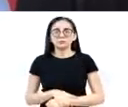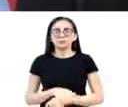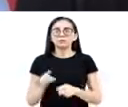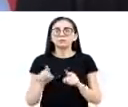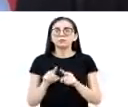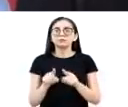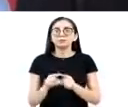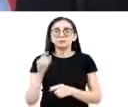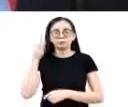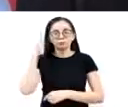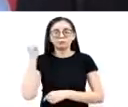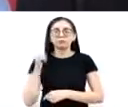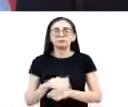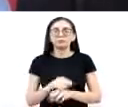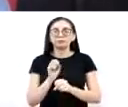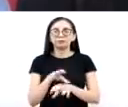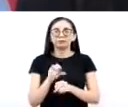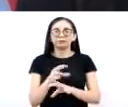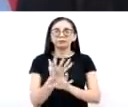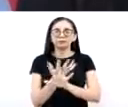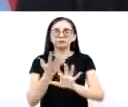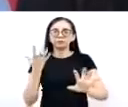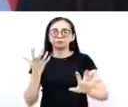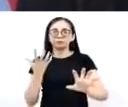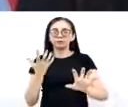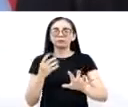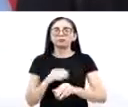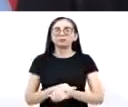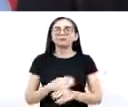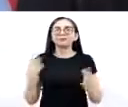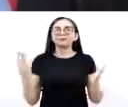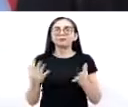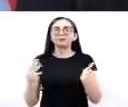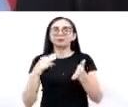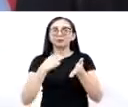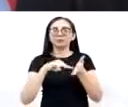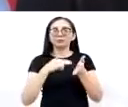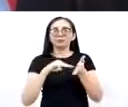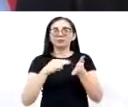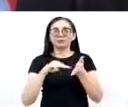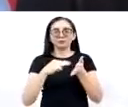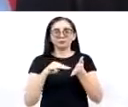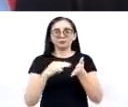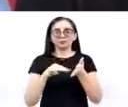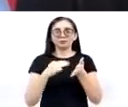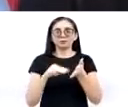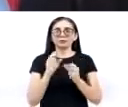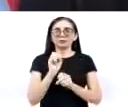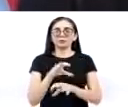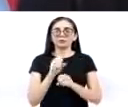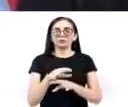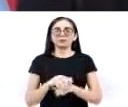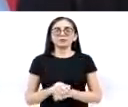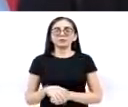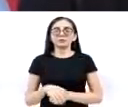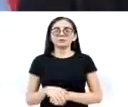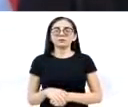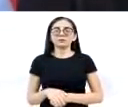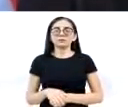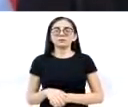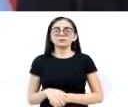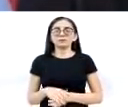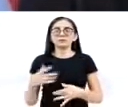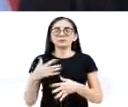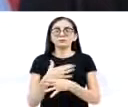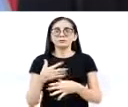Tutoria, EAD e Diversidade na Escola. Atualmente é secretária municipal de Educação da cidade de